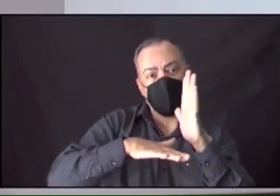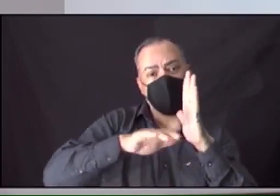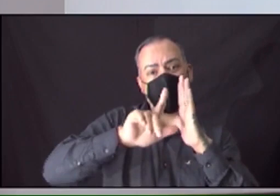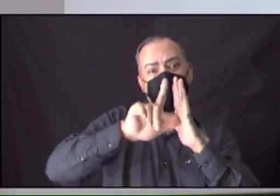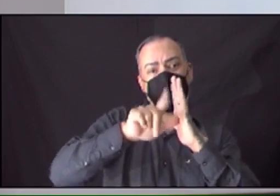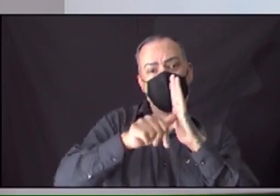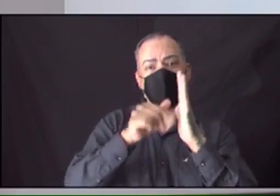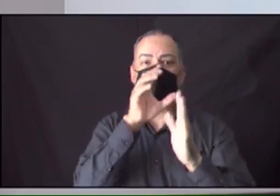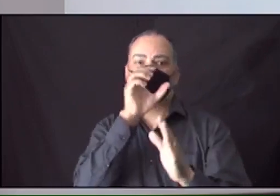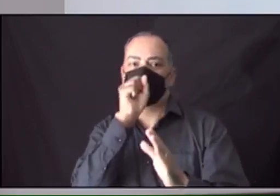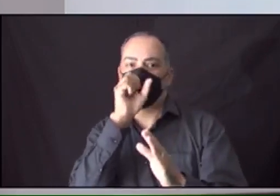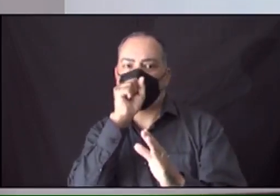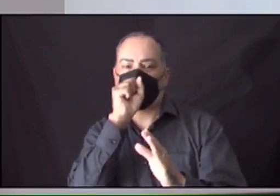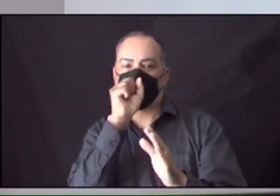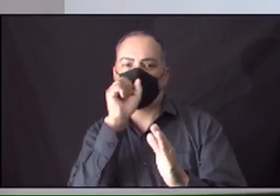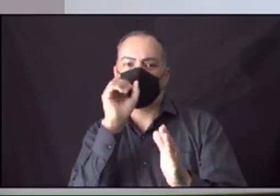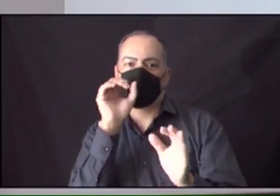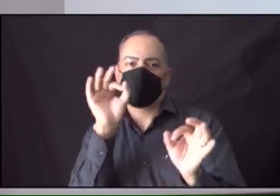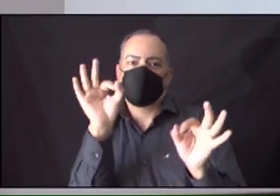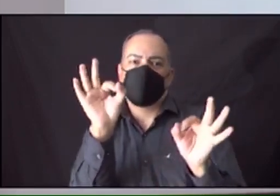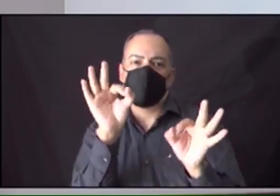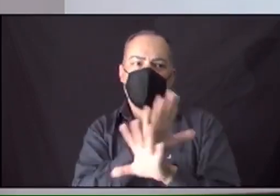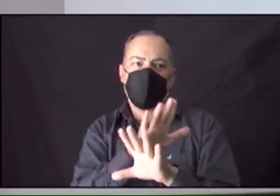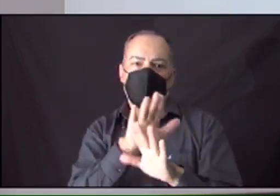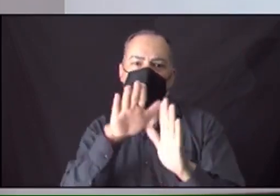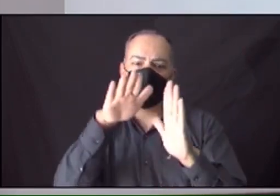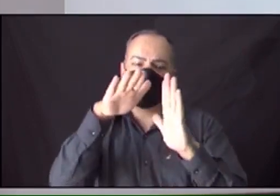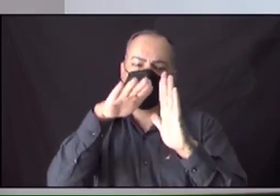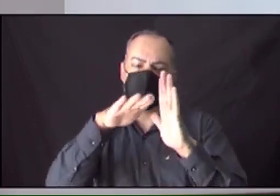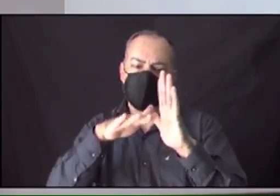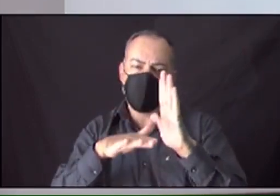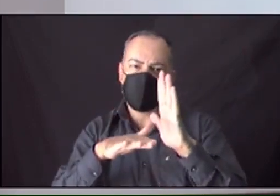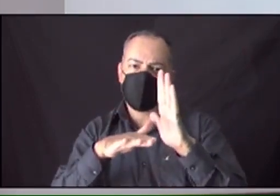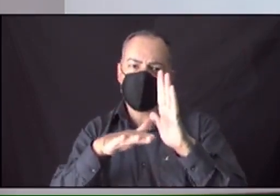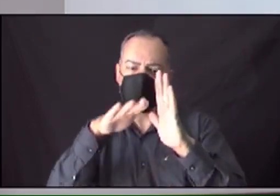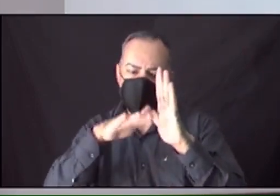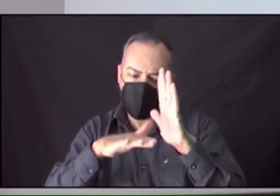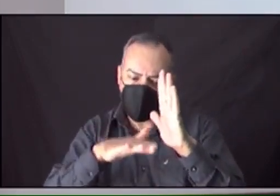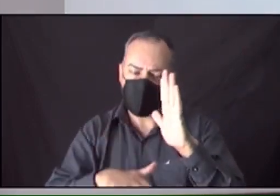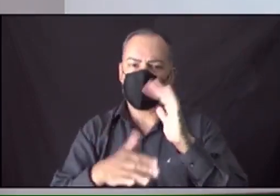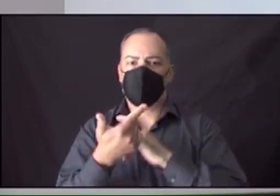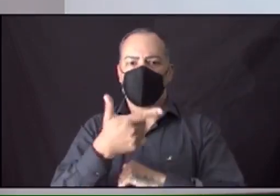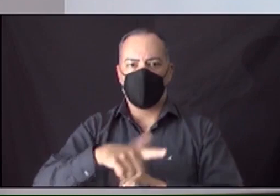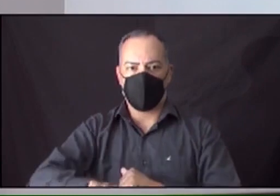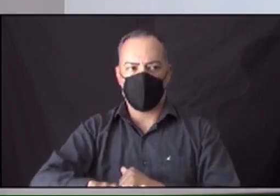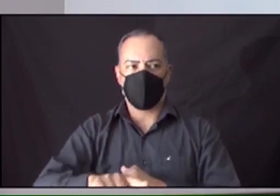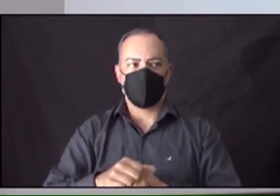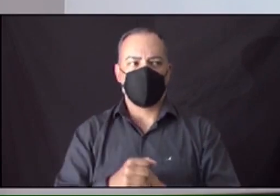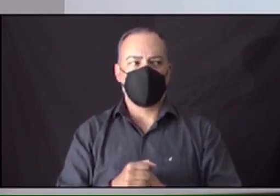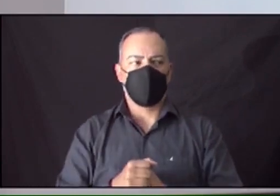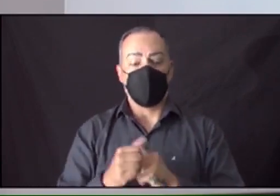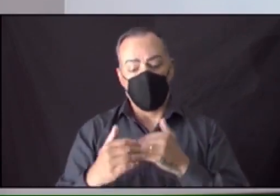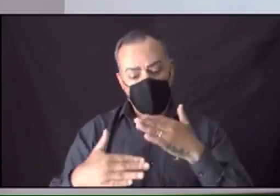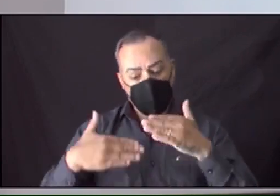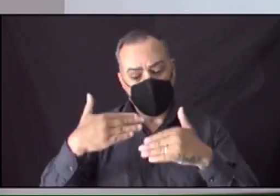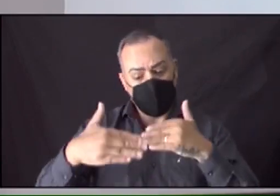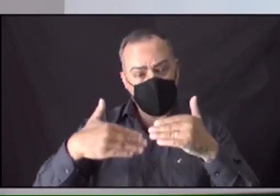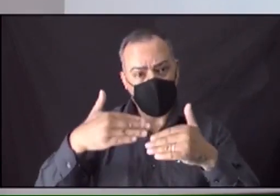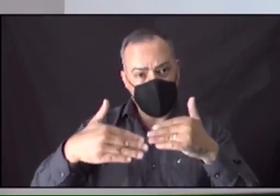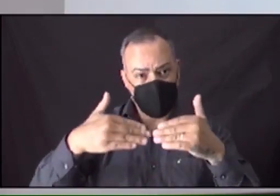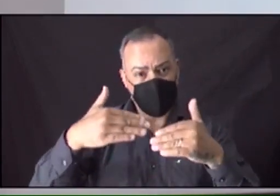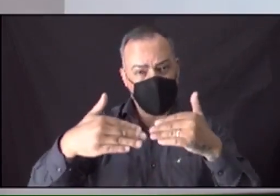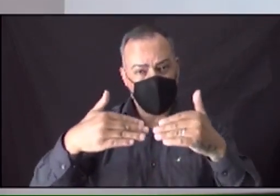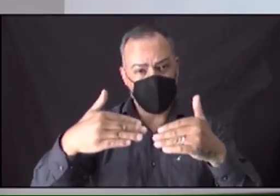no sábado, né, com uma relativamente baixa, para outro domingo começar baixo de novo. Então, nesse processo aqui, foi o